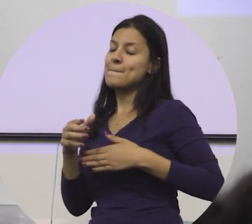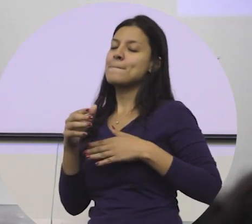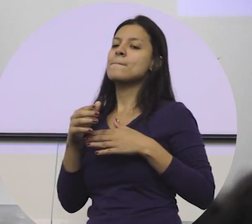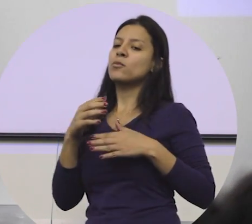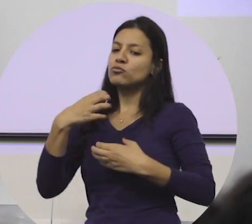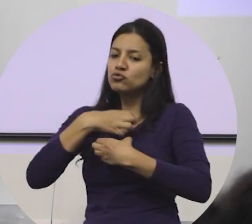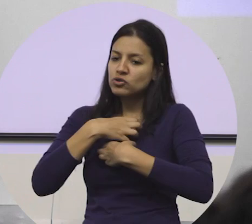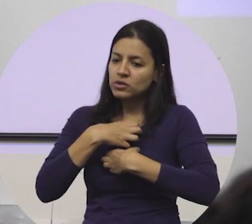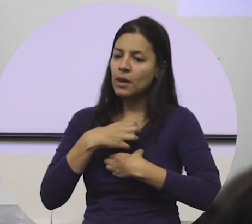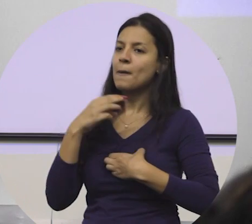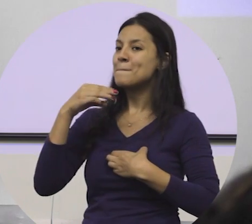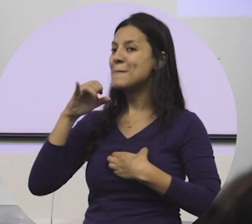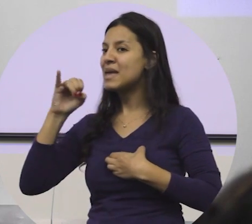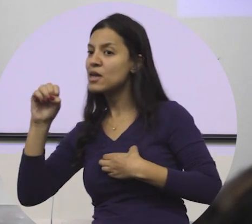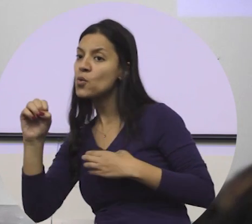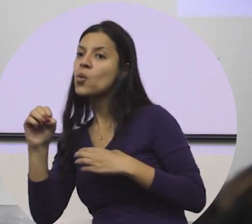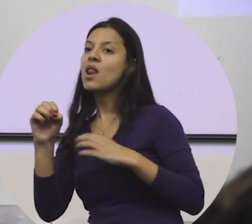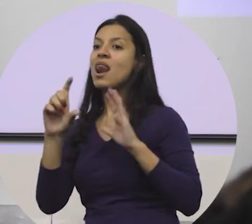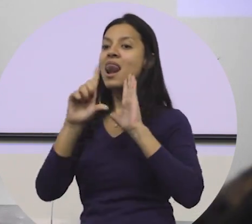comunicação, né?